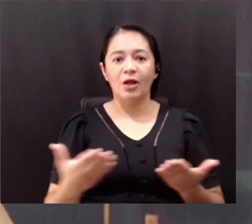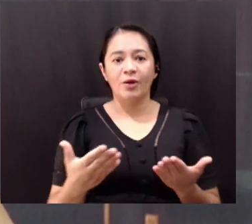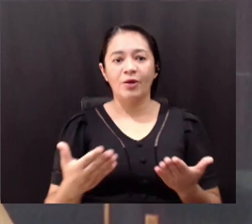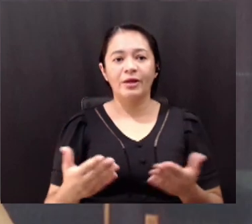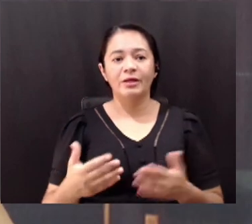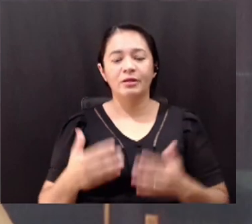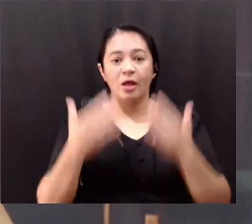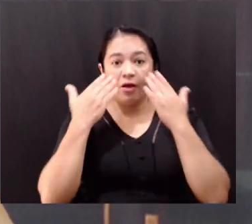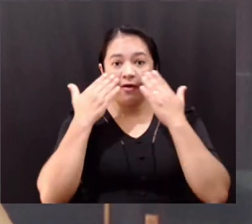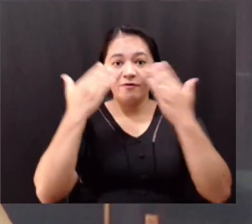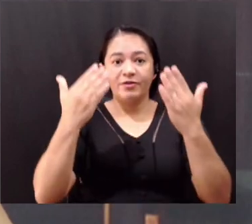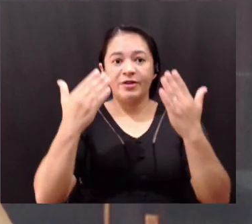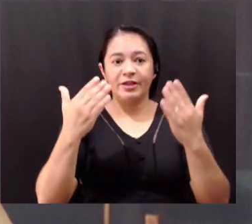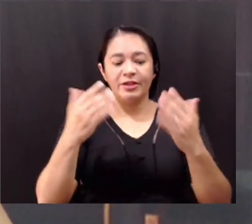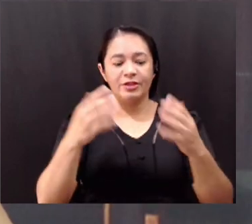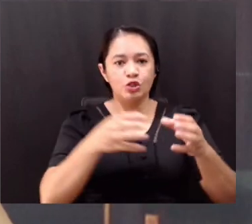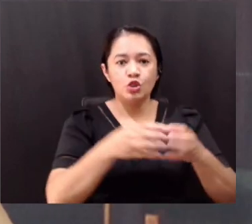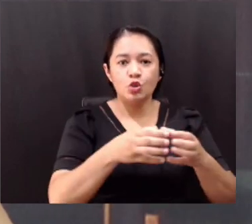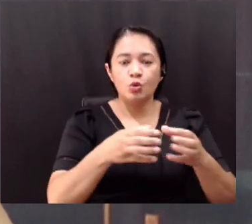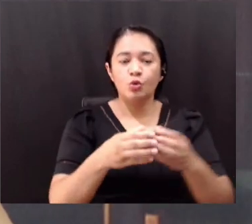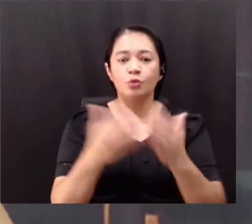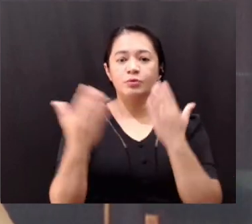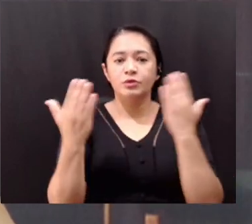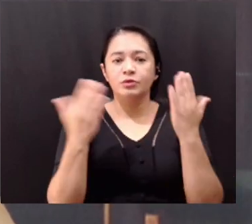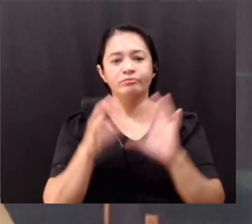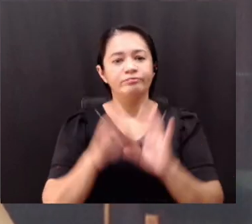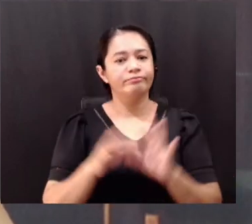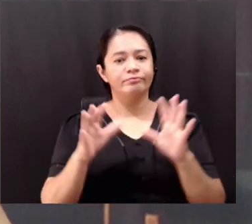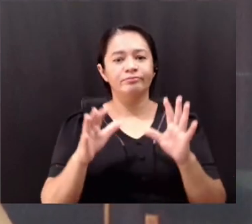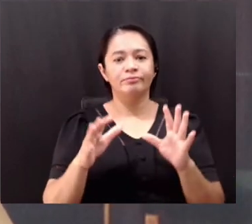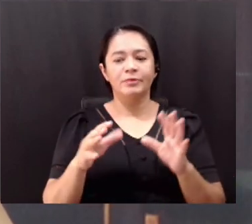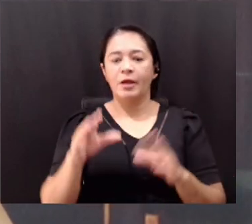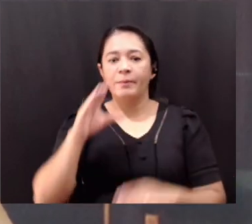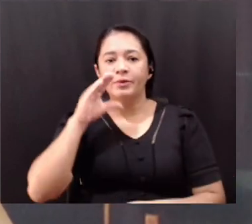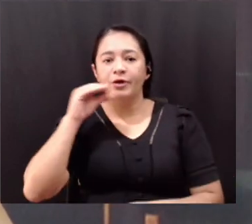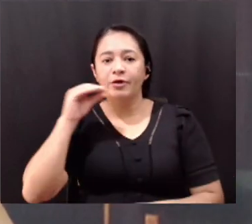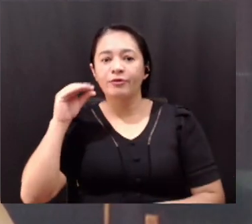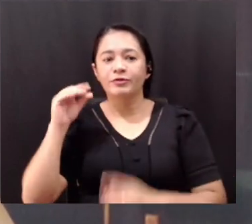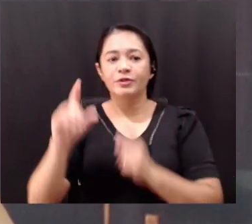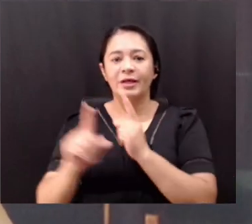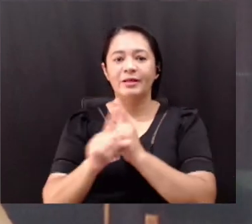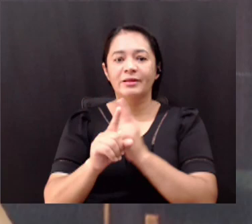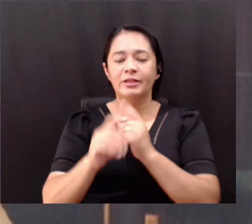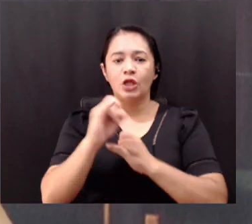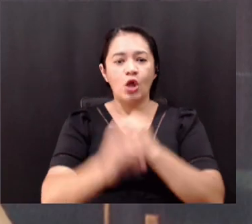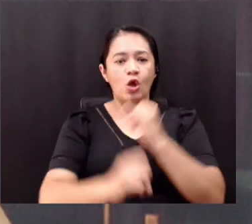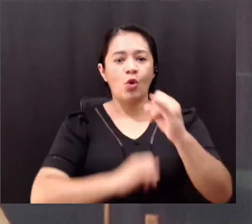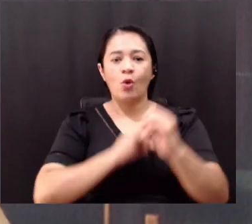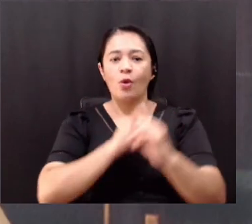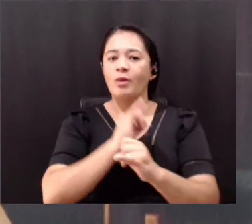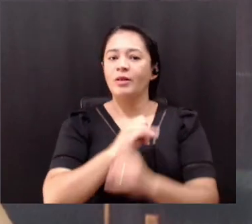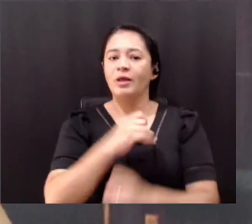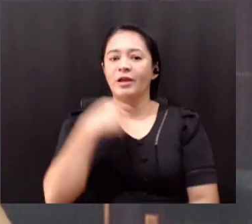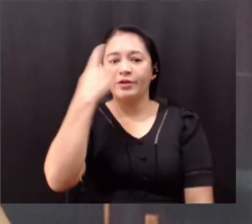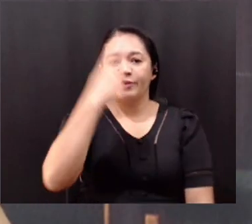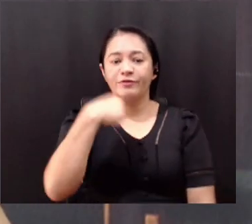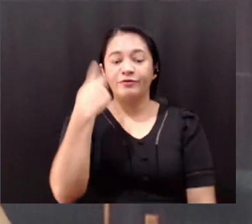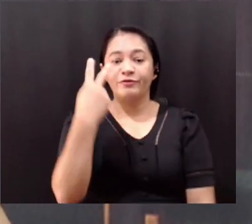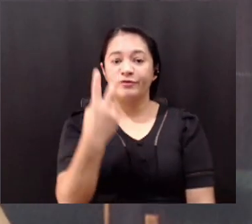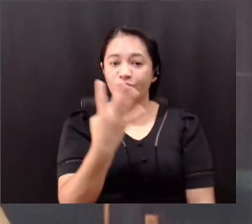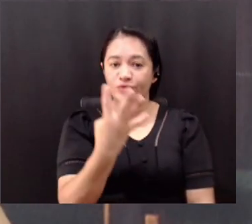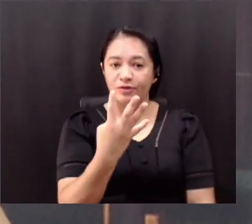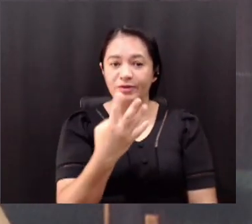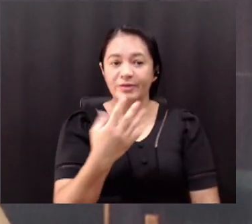psicólogos que estão ali à disposição dos funcionários online 24 horas. Então, o trabalhador sentiu uma demanda, sentiu